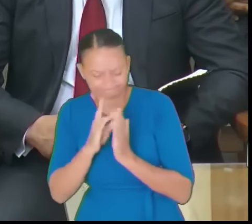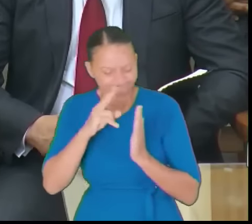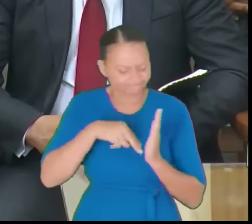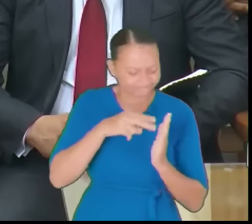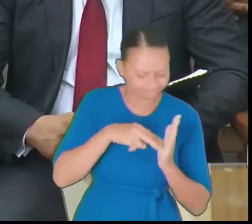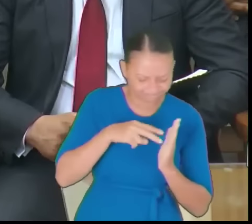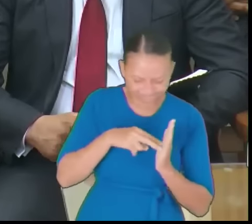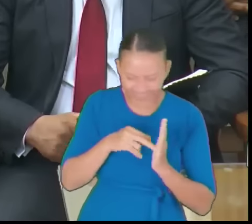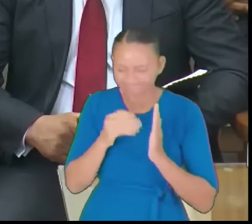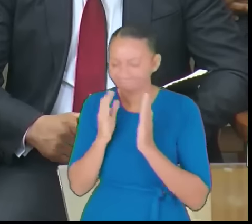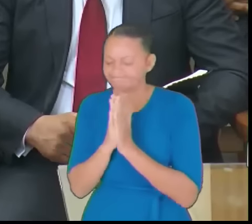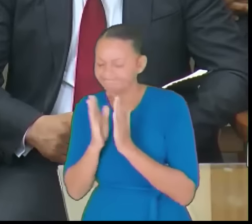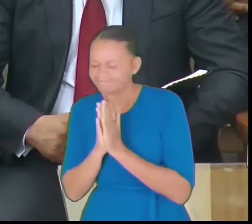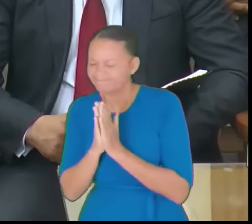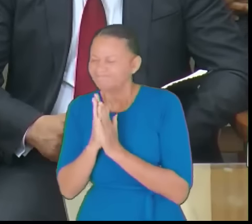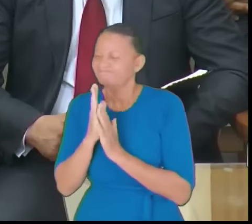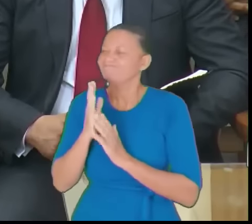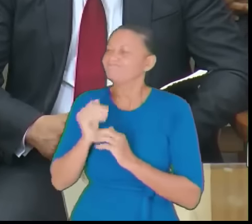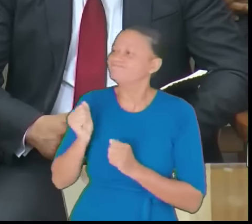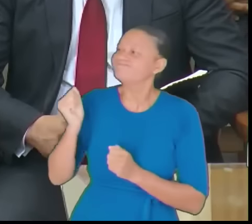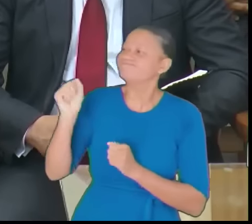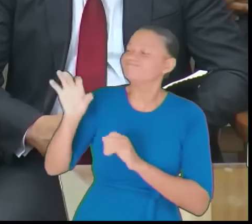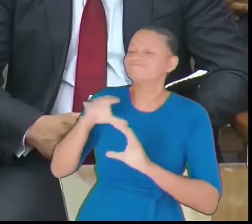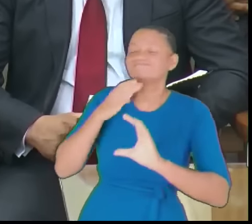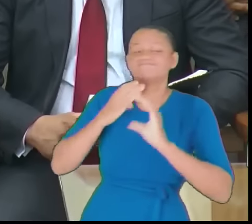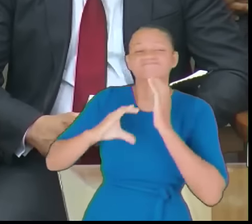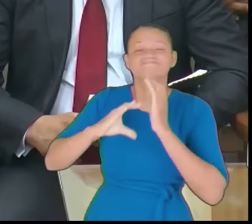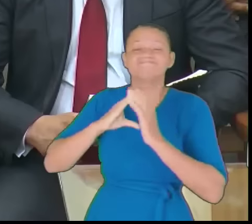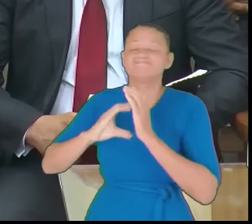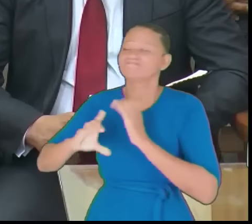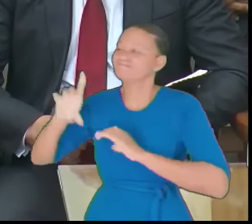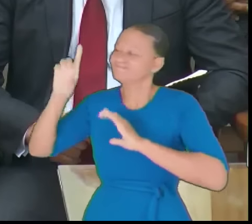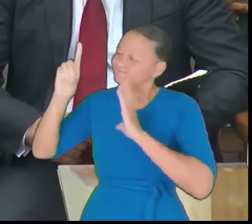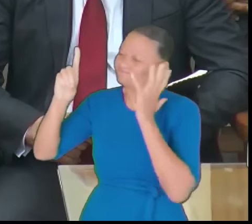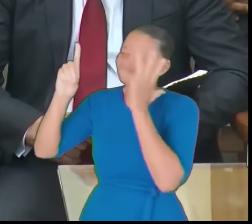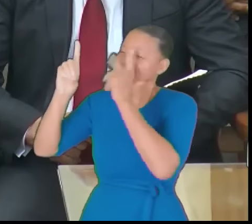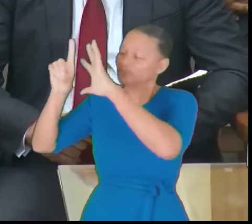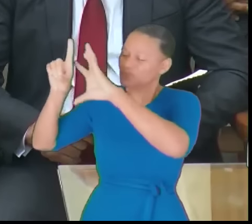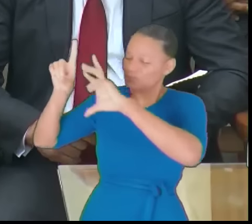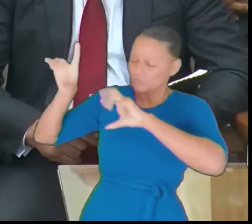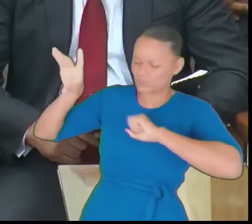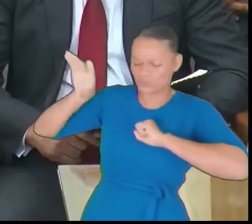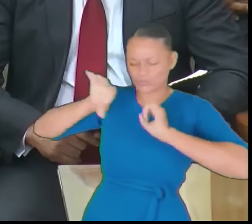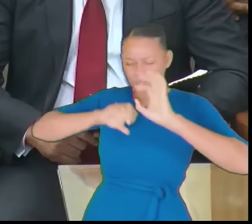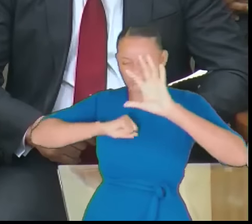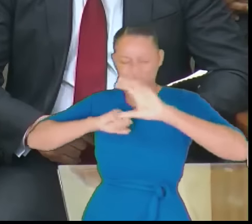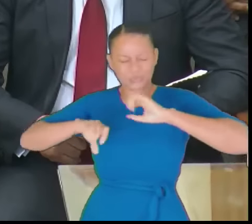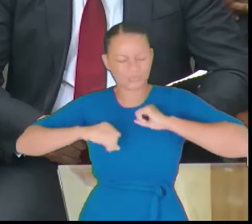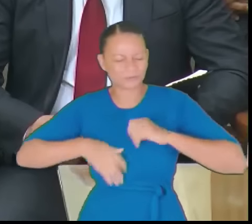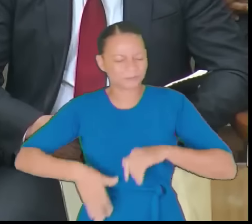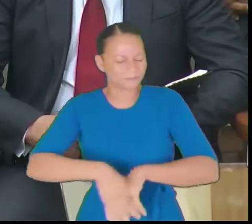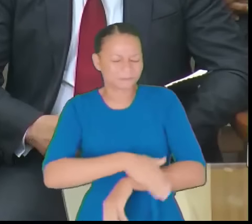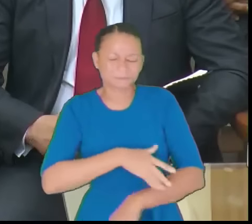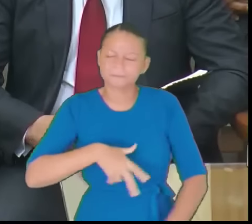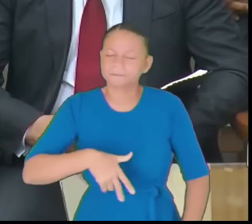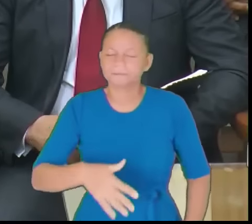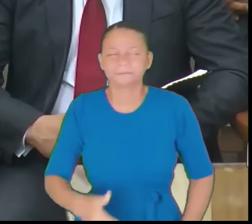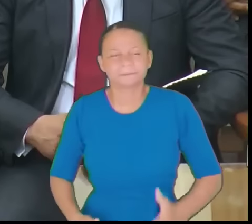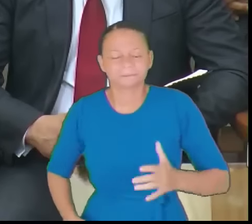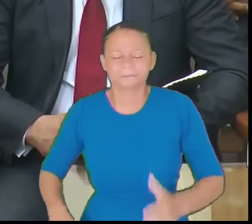aí a beleza de Cristo vai passando para você. E quando você passar na rua, o povo vai ver que